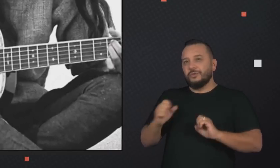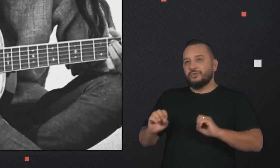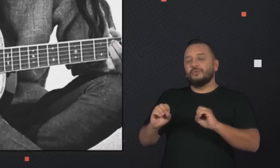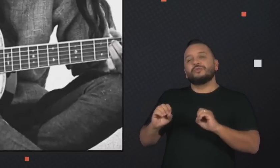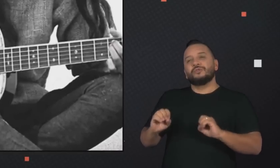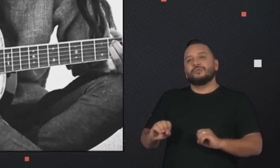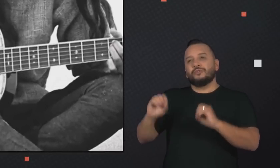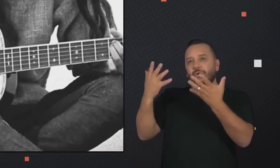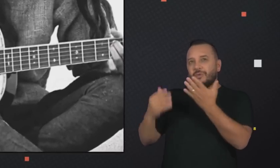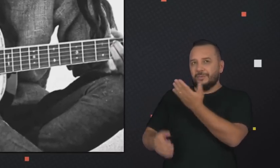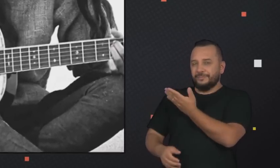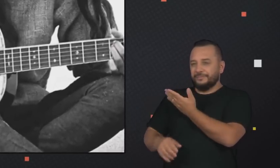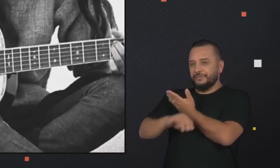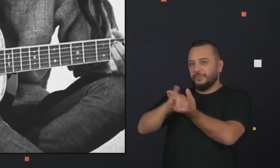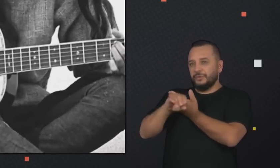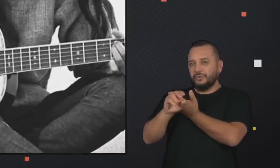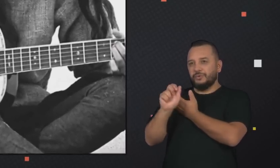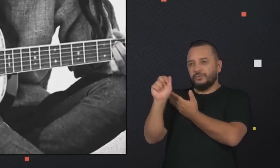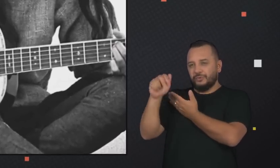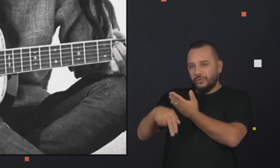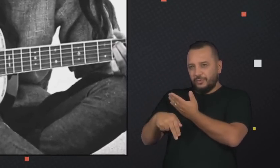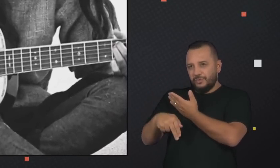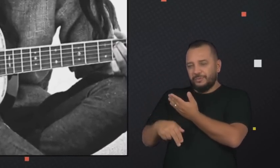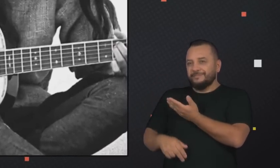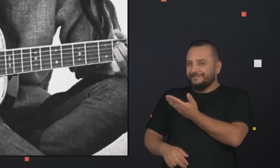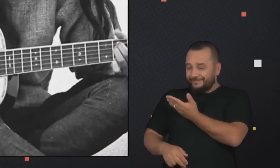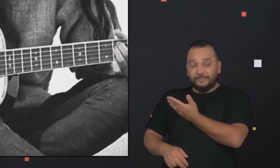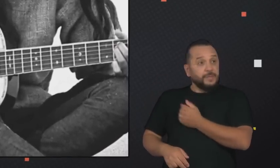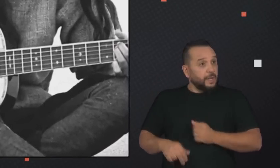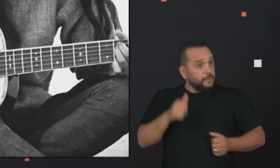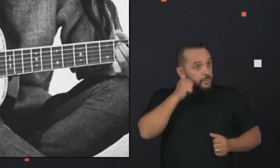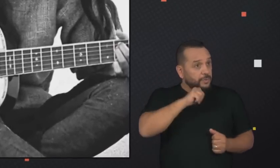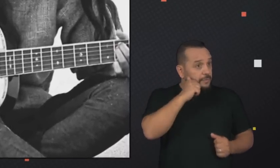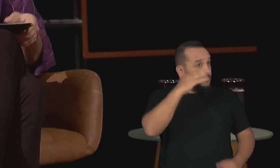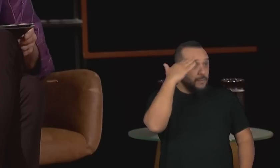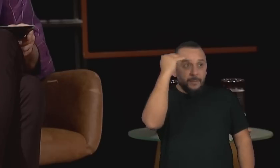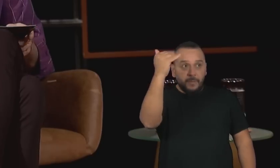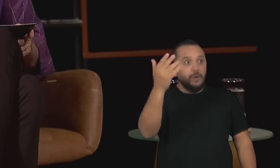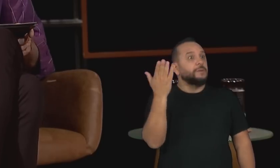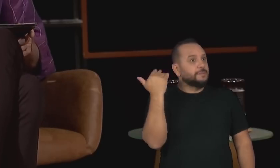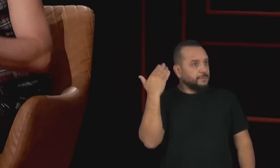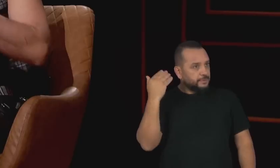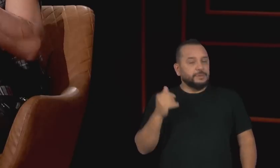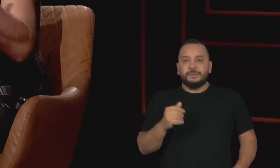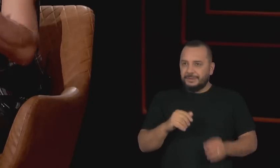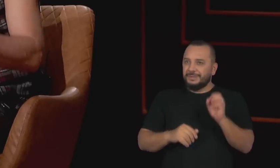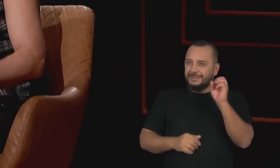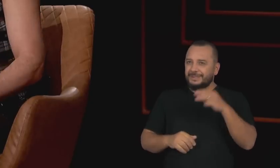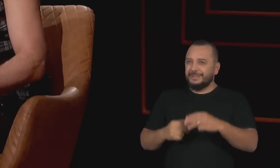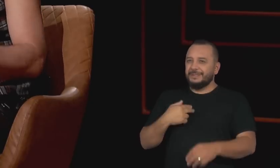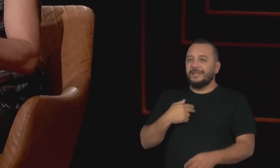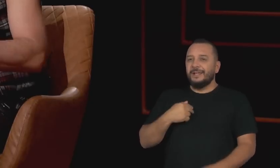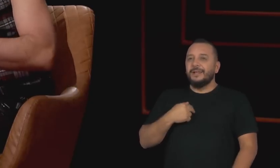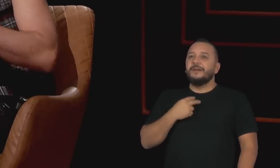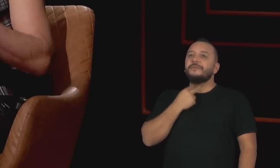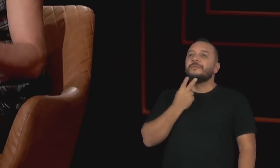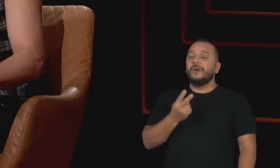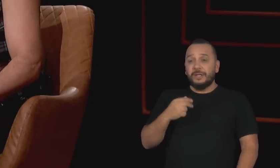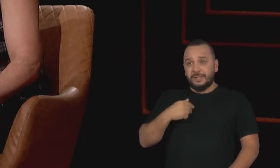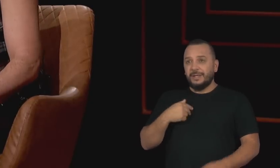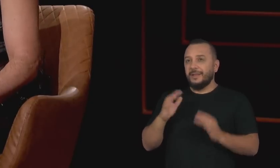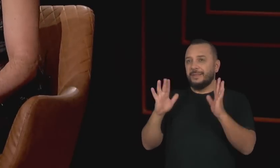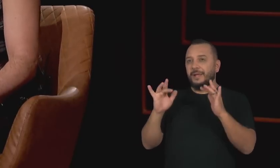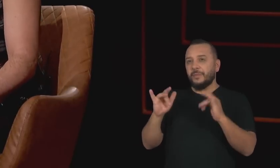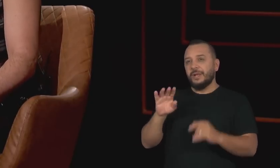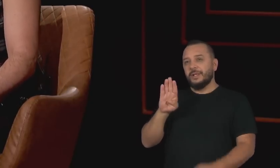tenho flashes disso, em São José. A diva da música, né, da época. Sim, da época, com aquela voz, namorada do Bob Dylan e toda